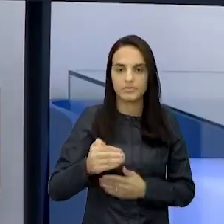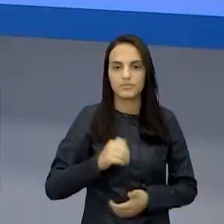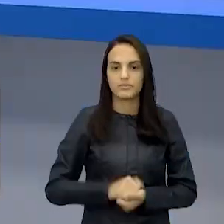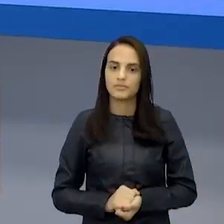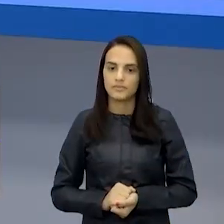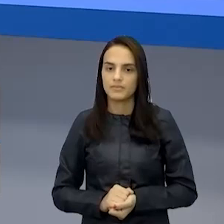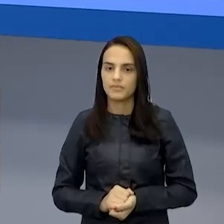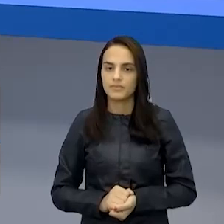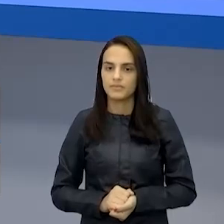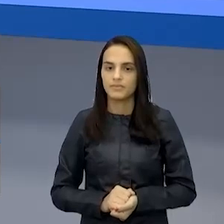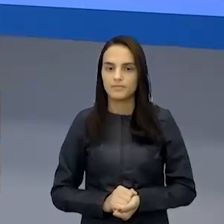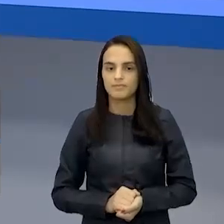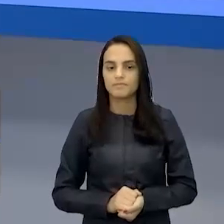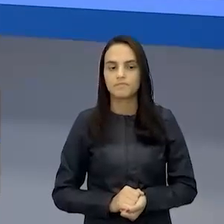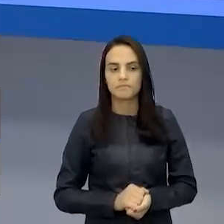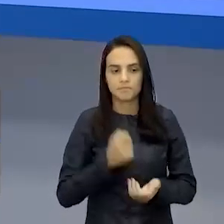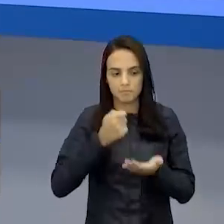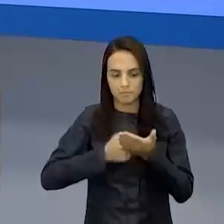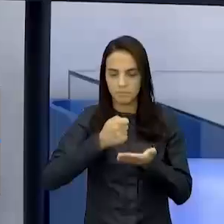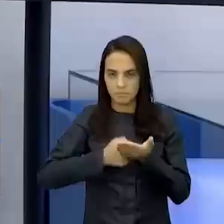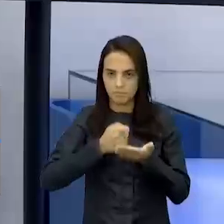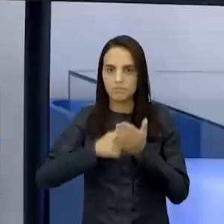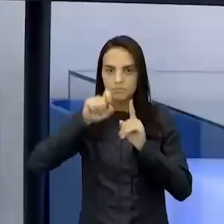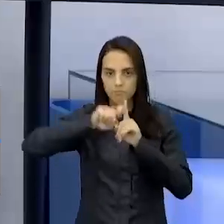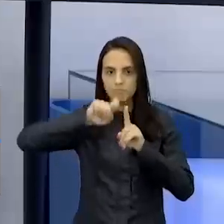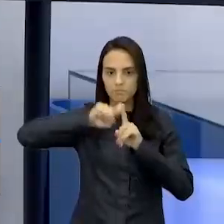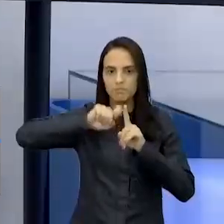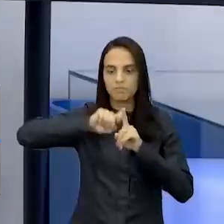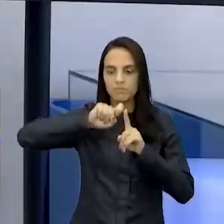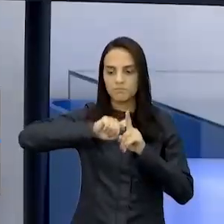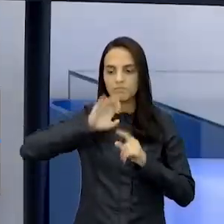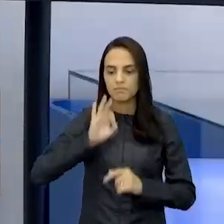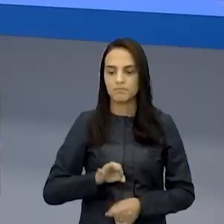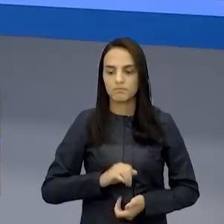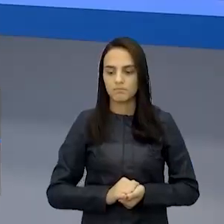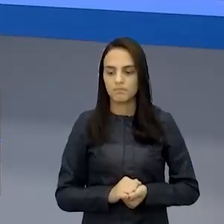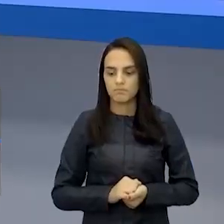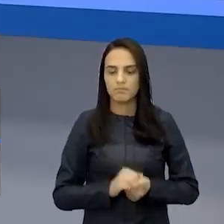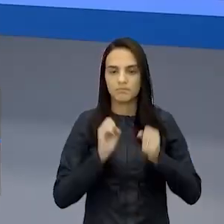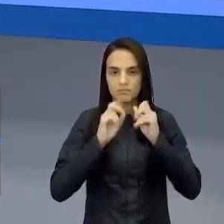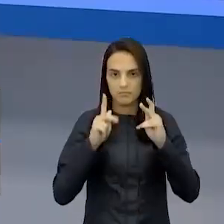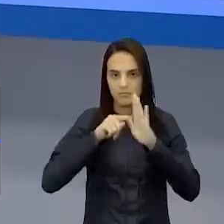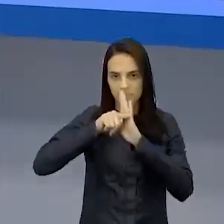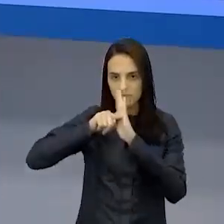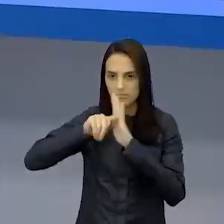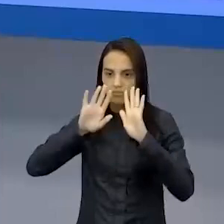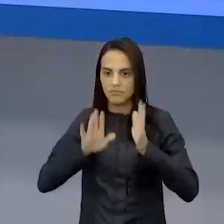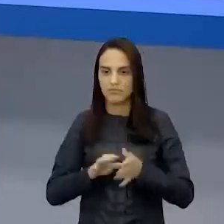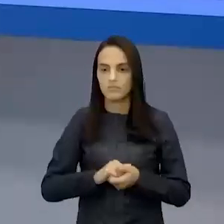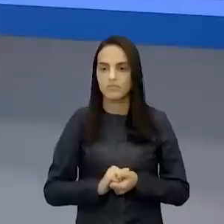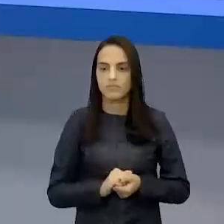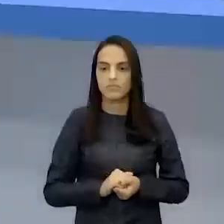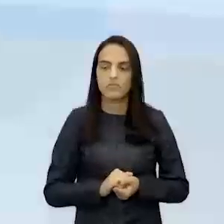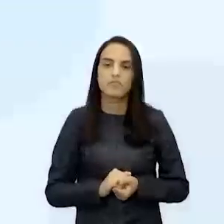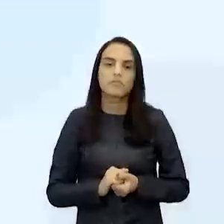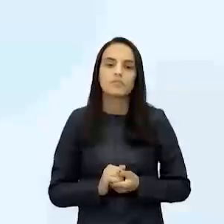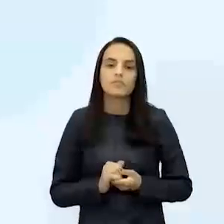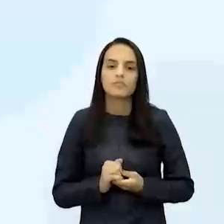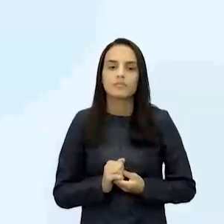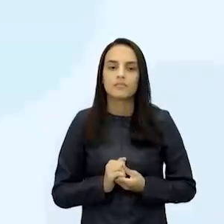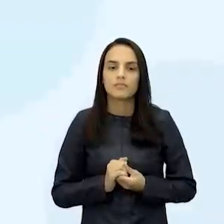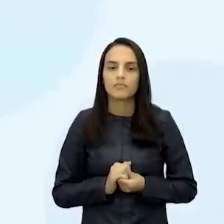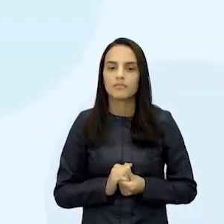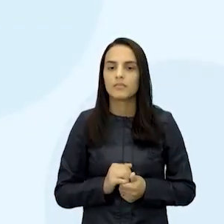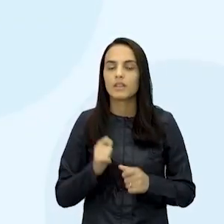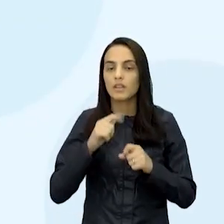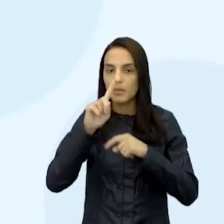mesmo. A parte do pagamento das prestações. Sim, é isso. Tá bom. Então vai fazer a pesquisa. Vai fazer a pesquisa. E aí,